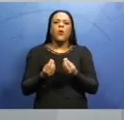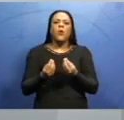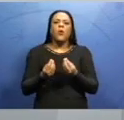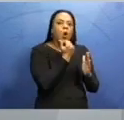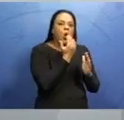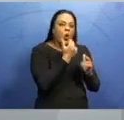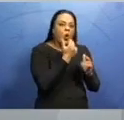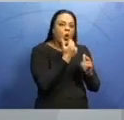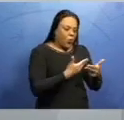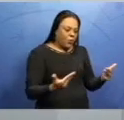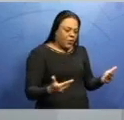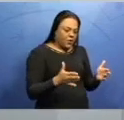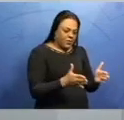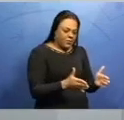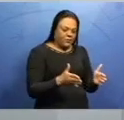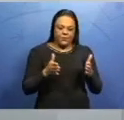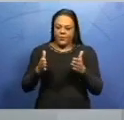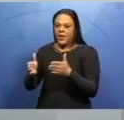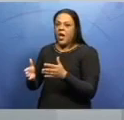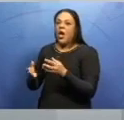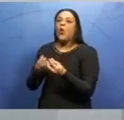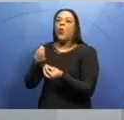Ingredientes e modo de preparo.